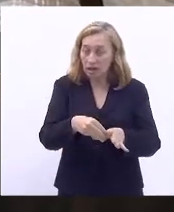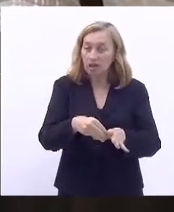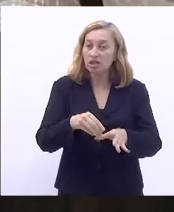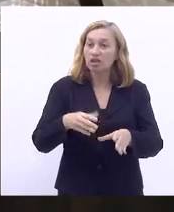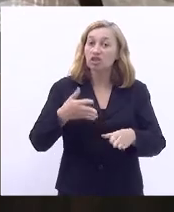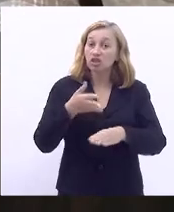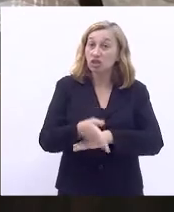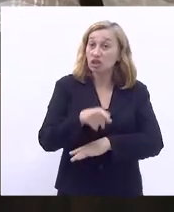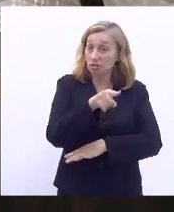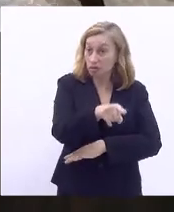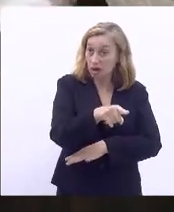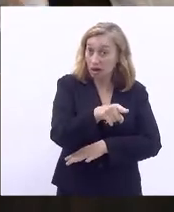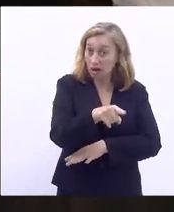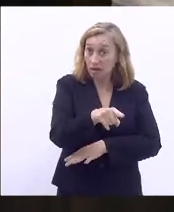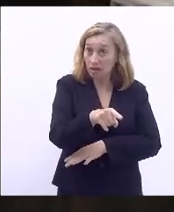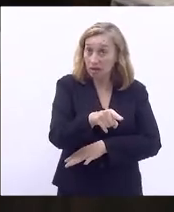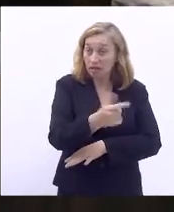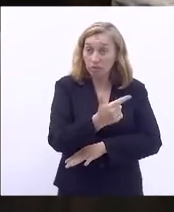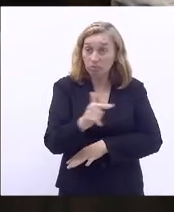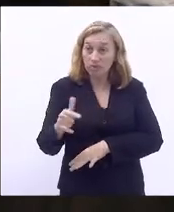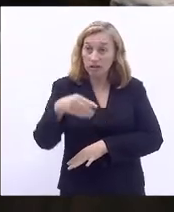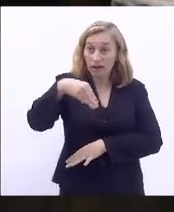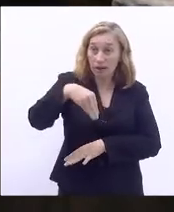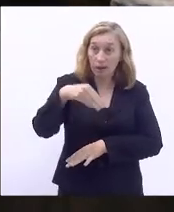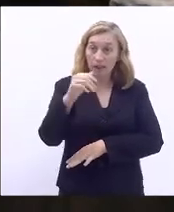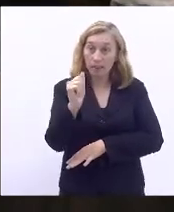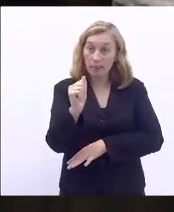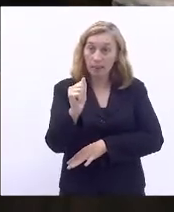lá não tiver manguezal,